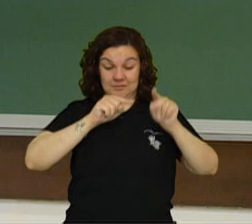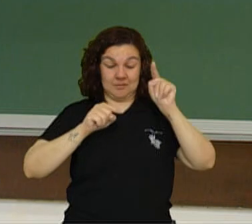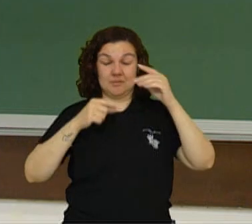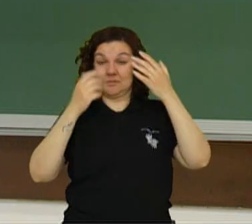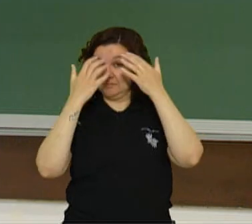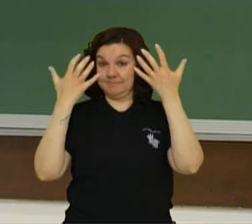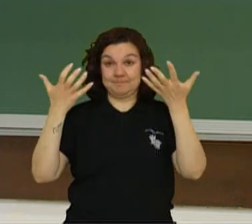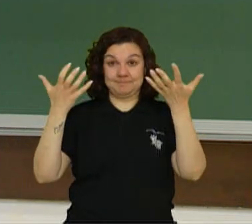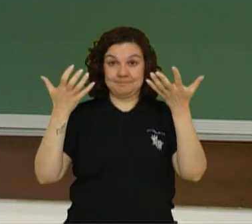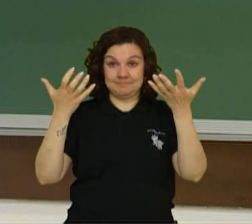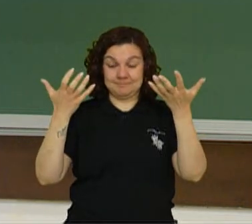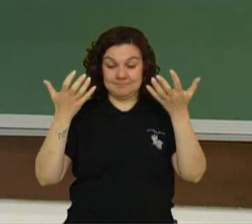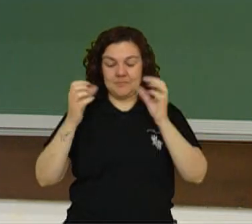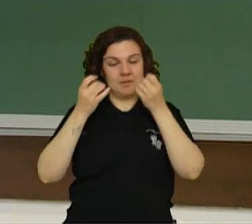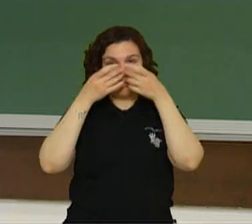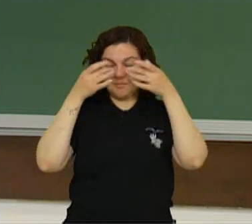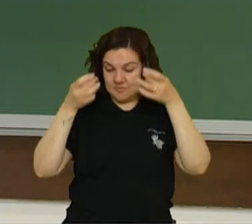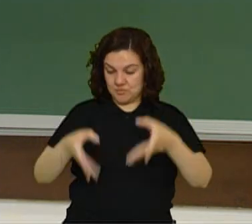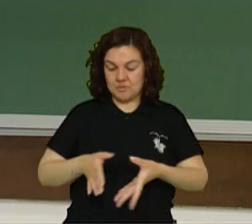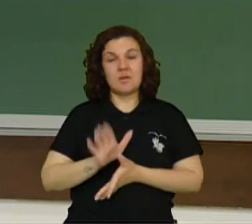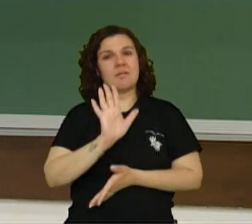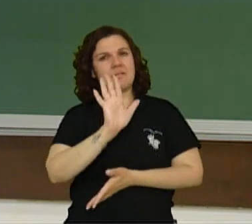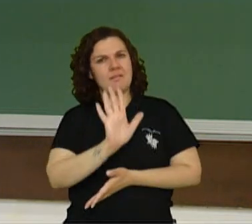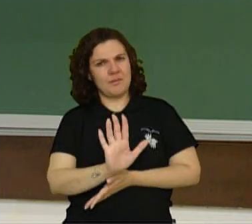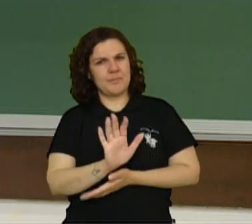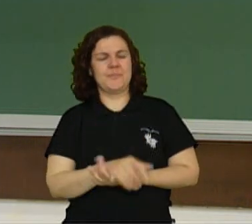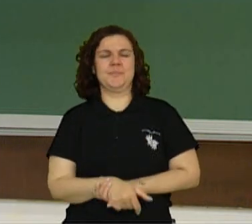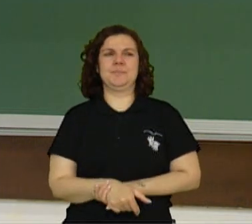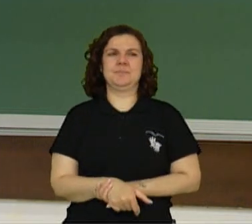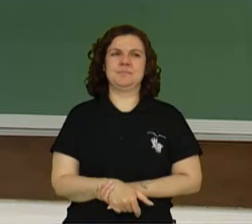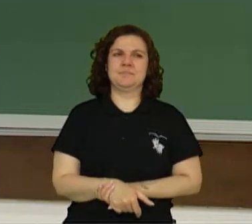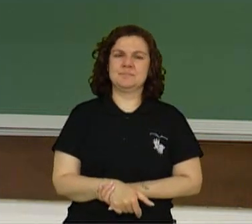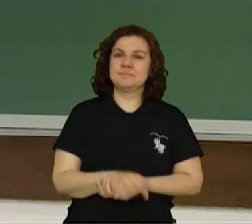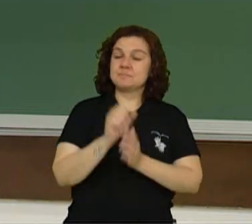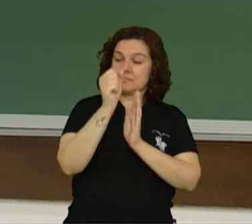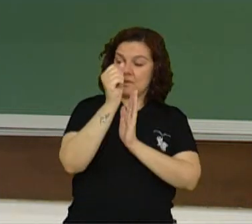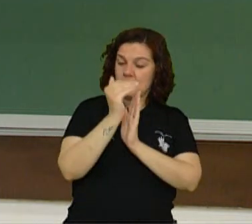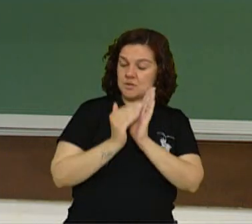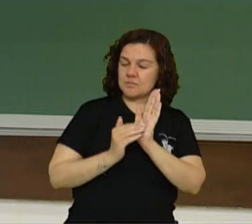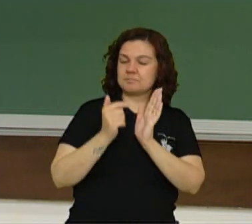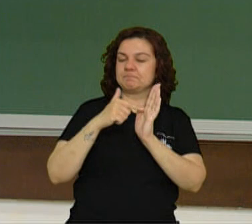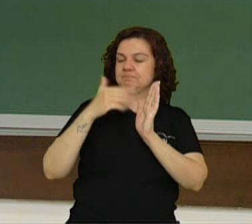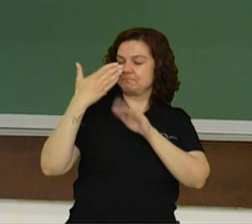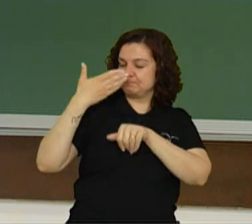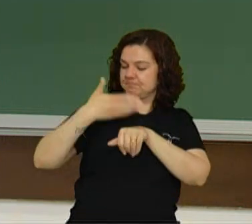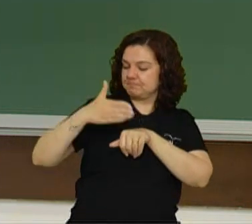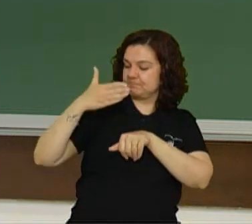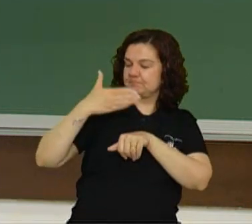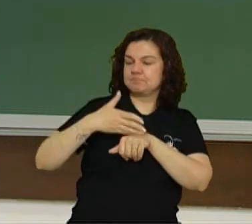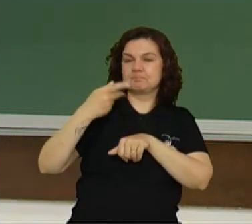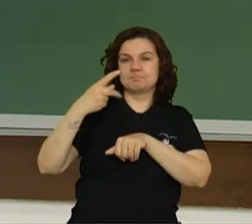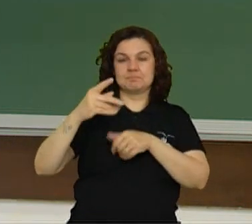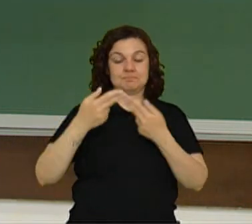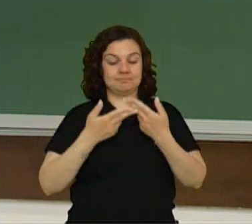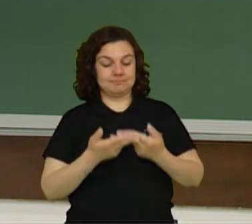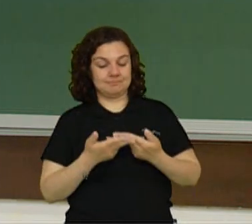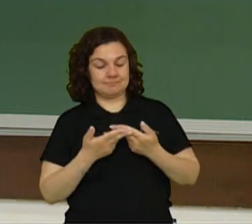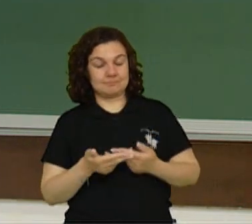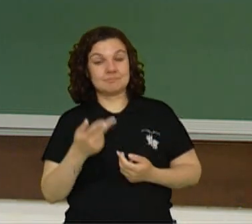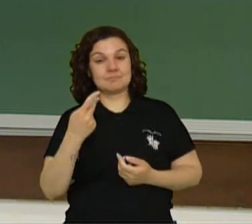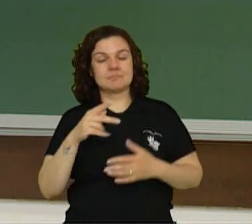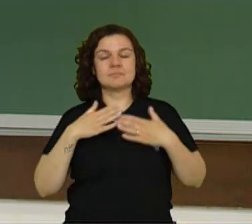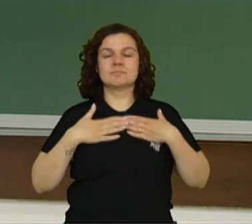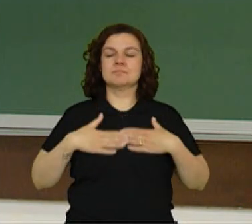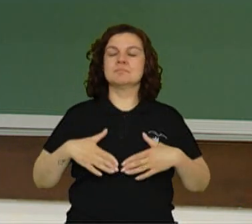arada. Aí o aluno já não quer fazer. Calma. Exercite a sua paciência, a sua tranquilidade